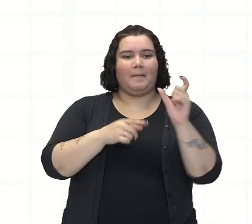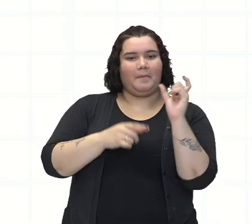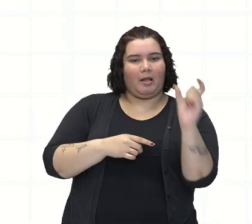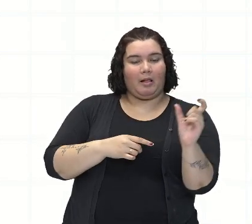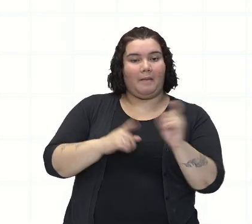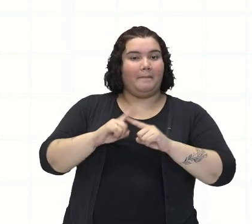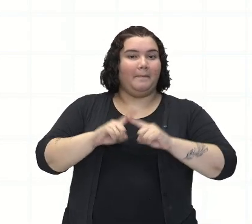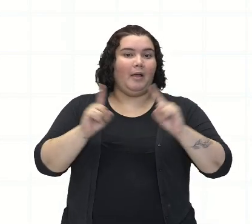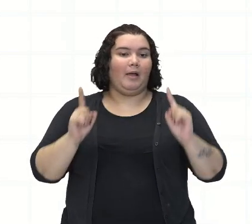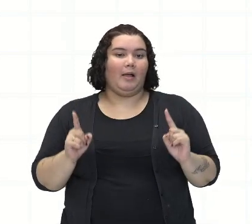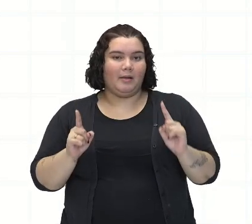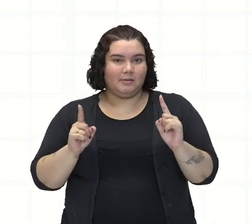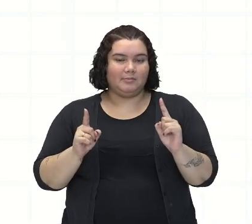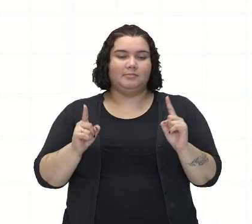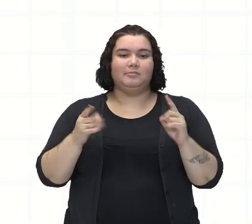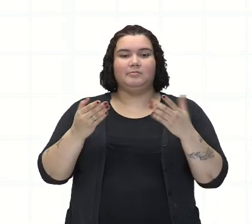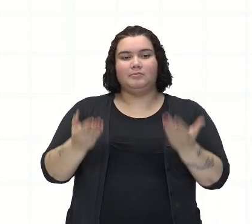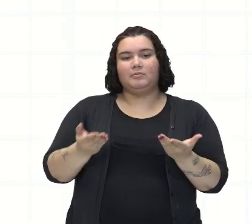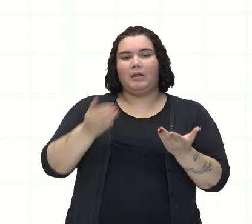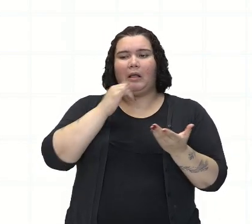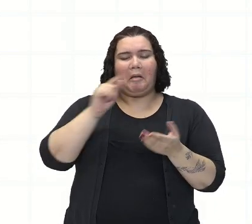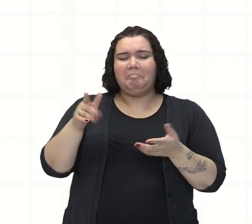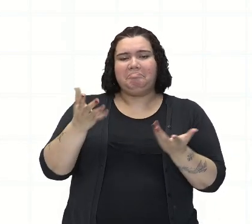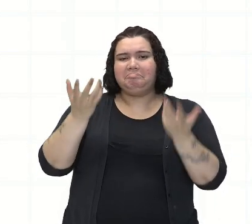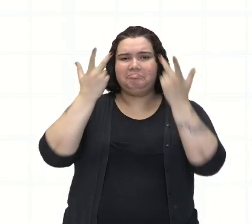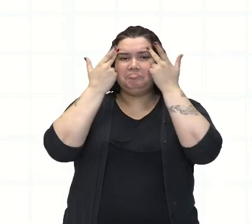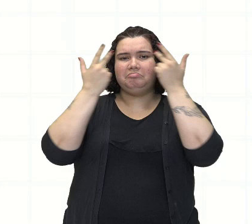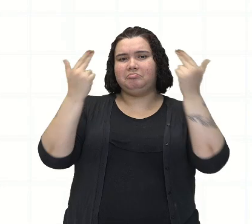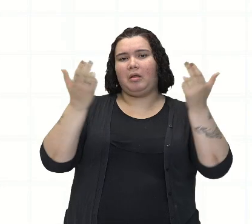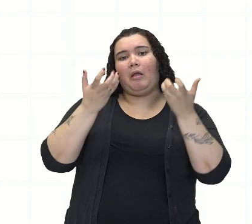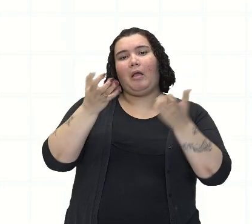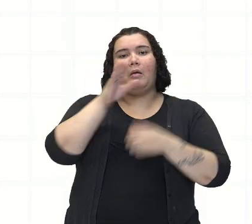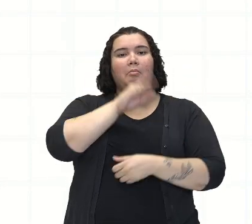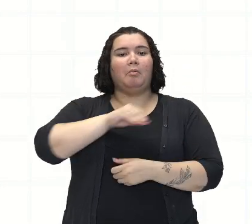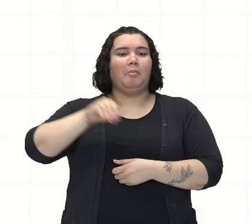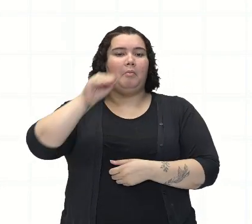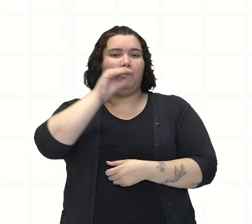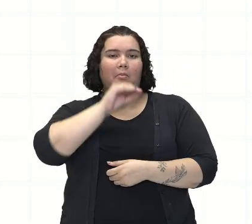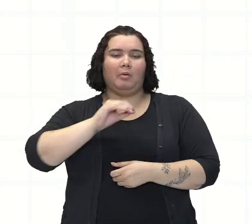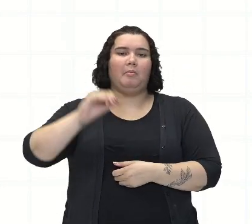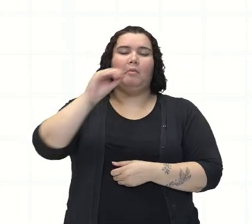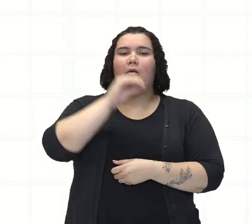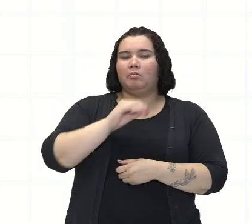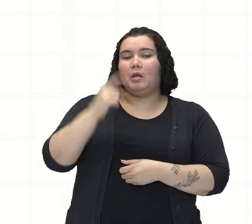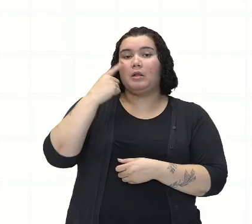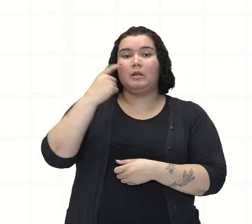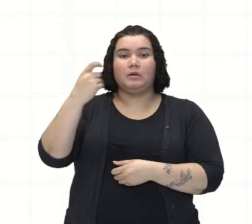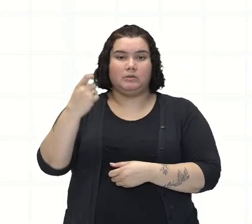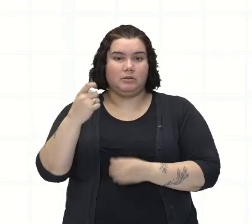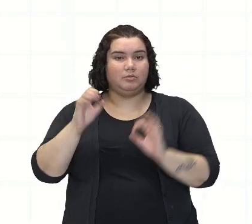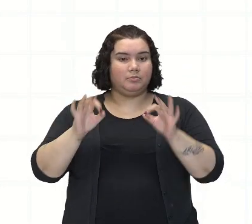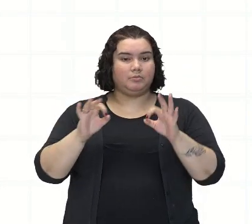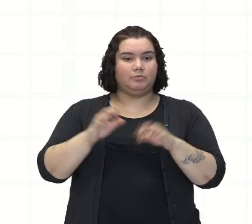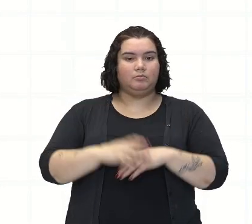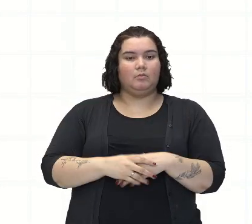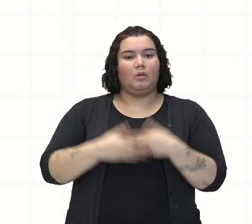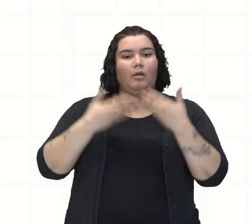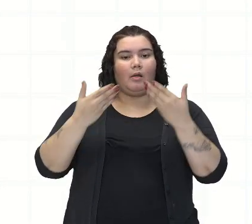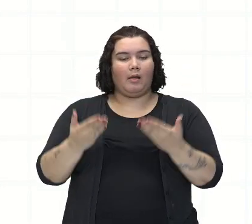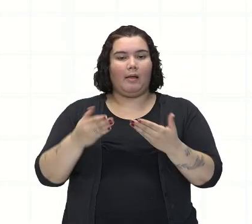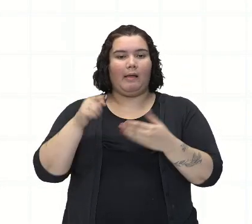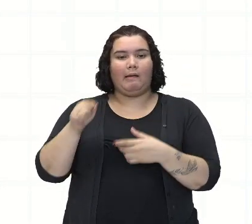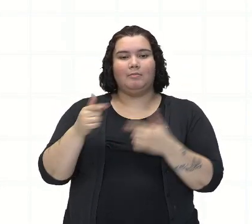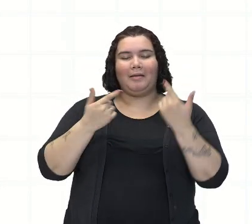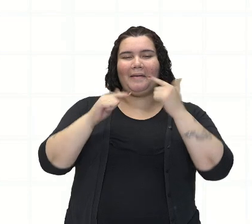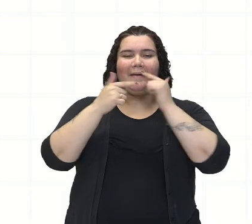mas ela não se importa com isso, ela quer que aquele texto soe de uma forma interessante para ela. E com riso imprevisto, ela